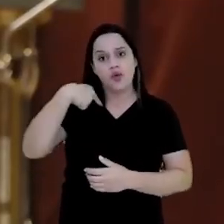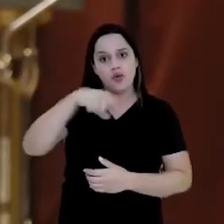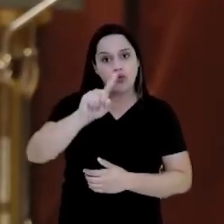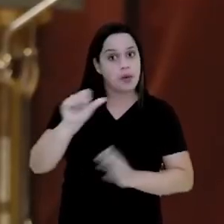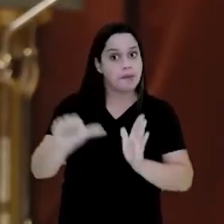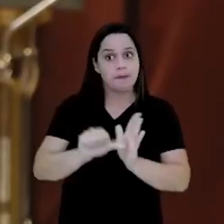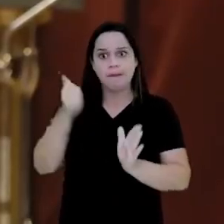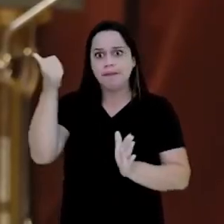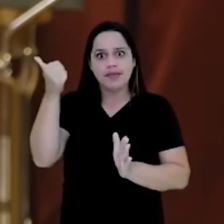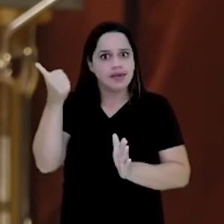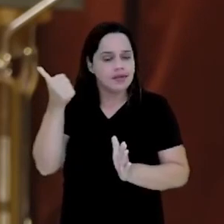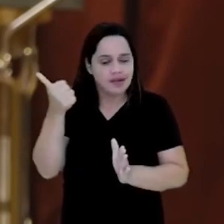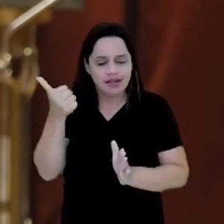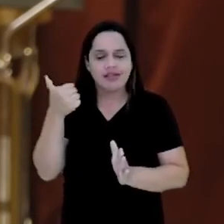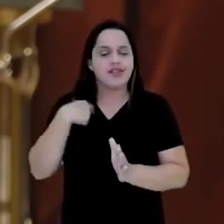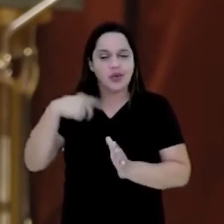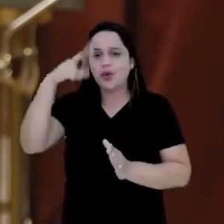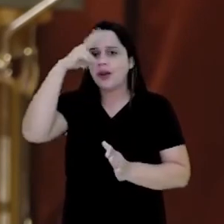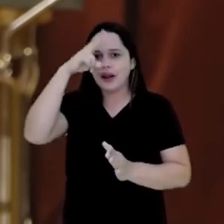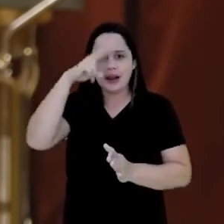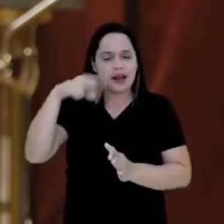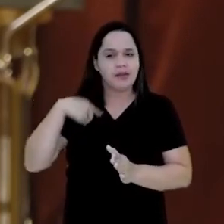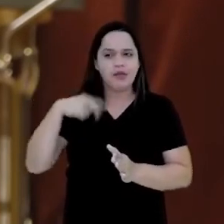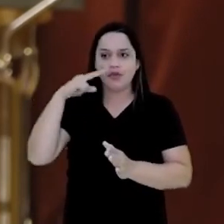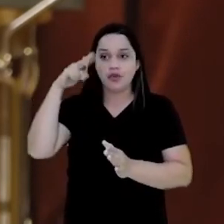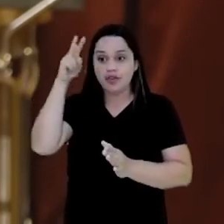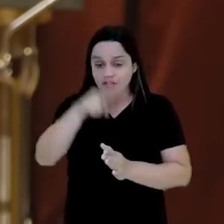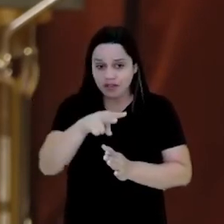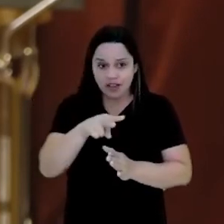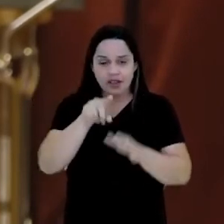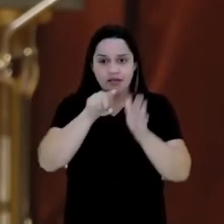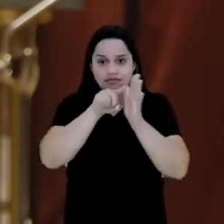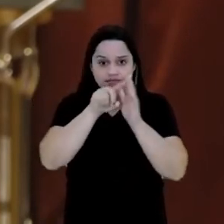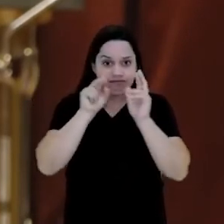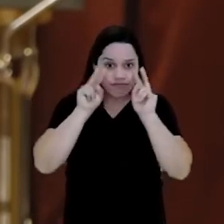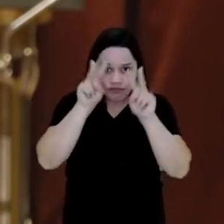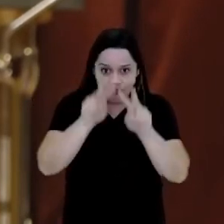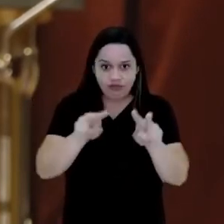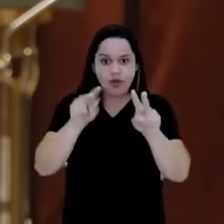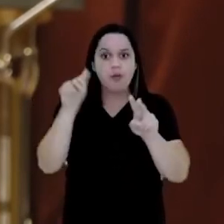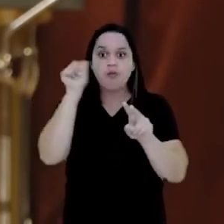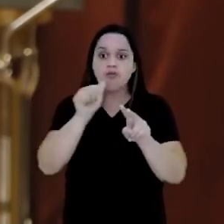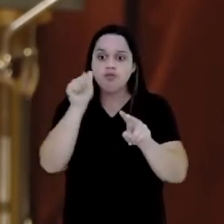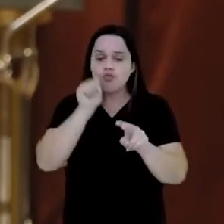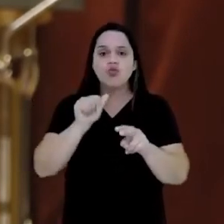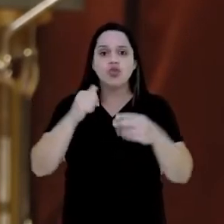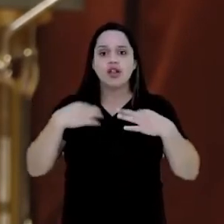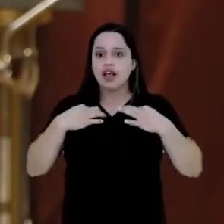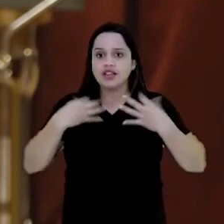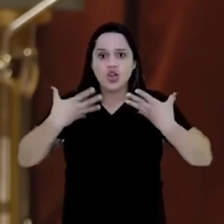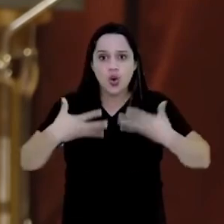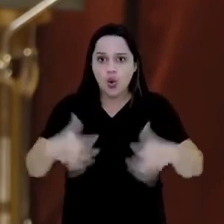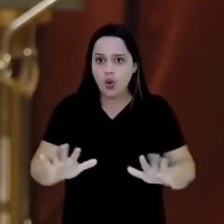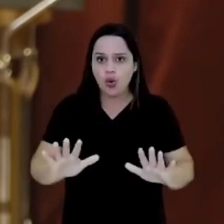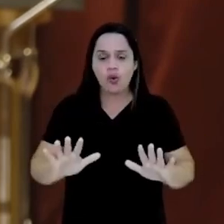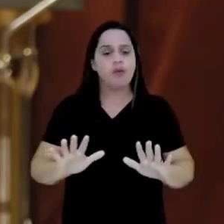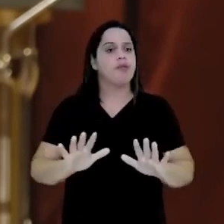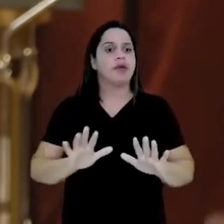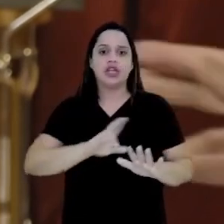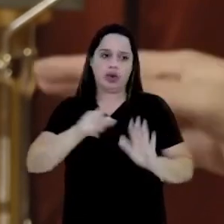pela primeira vez na minha vida eu lembro muito bem de se examinar Ou você já pela primeira vez que eu vi uma mulher sem roupa sem